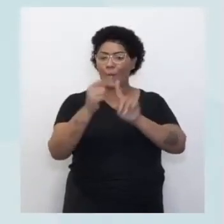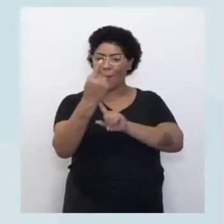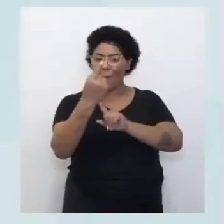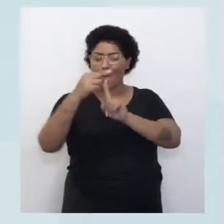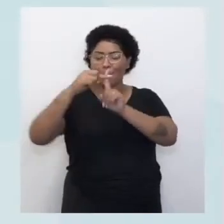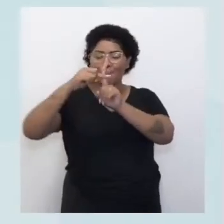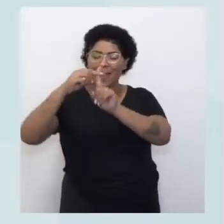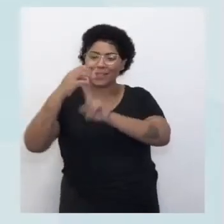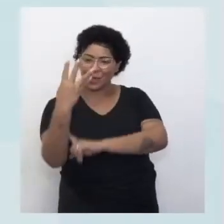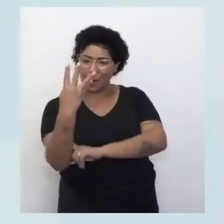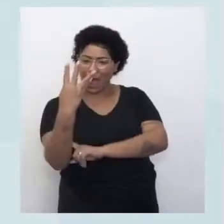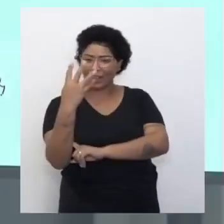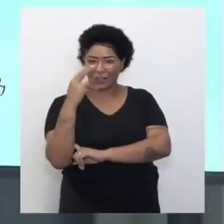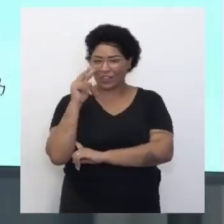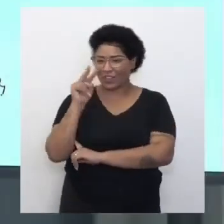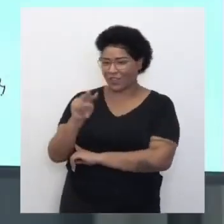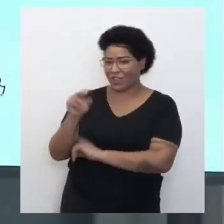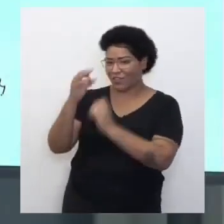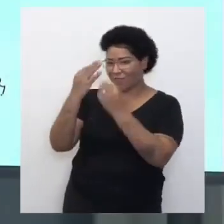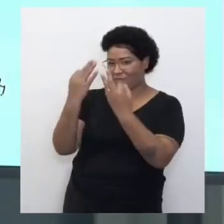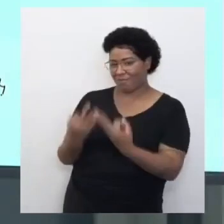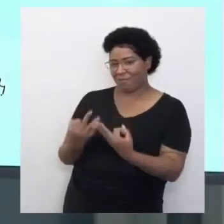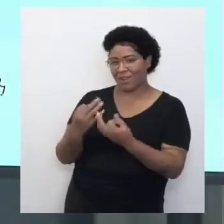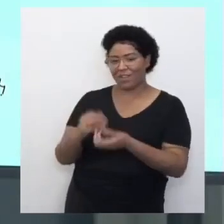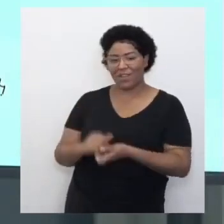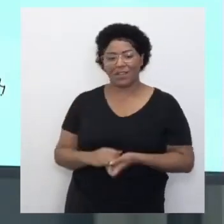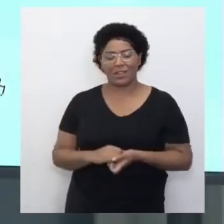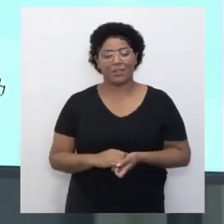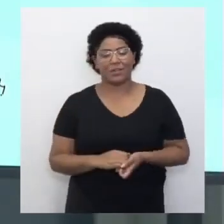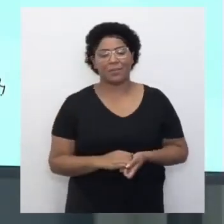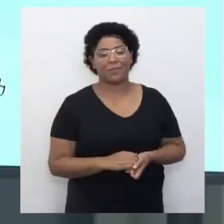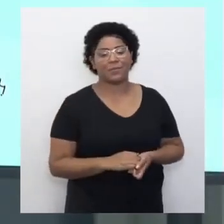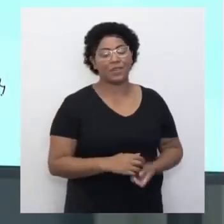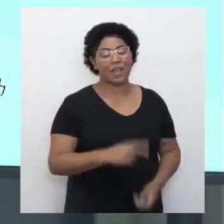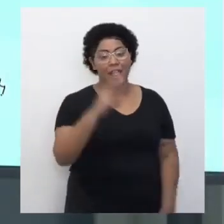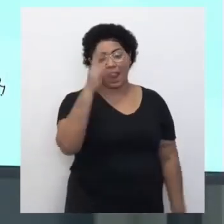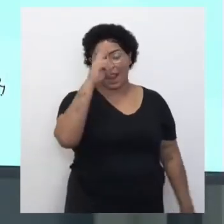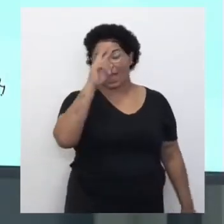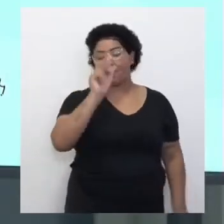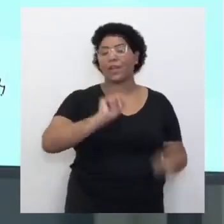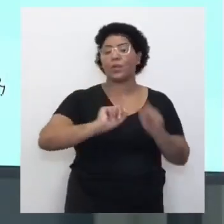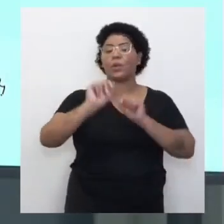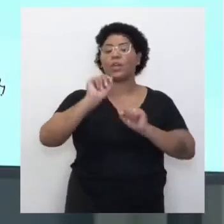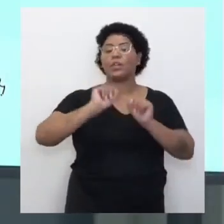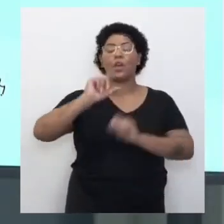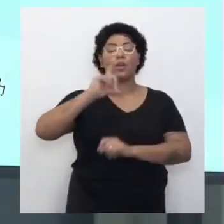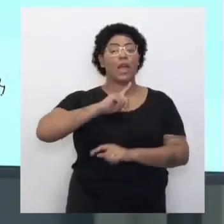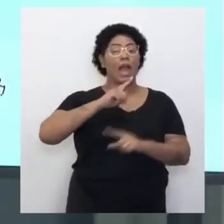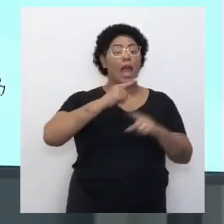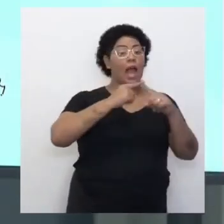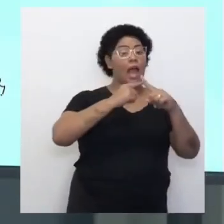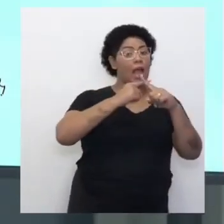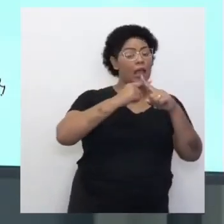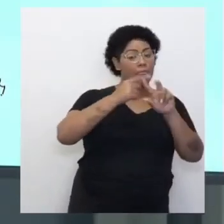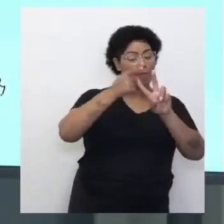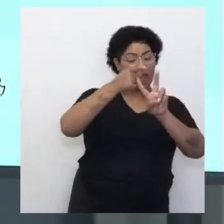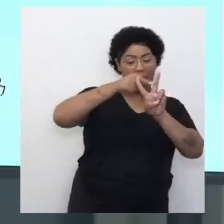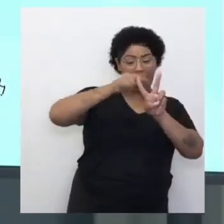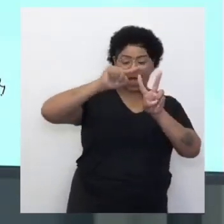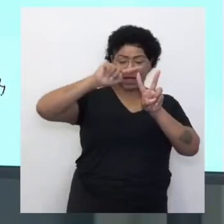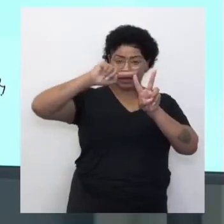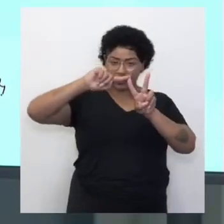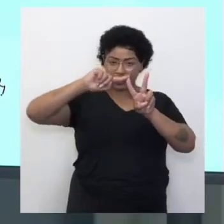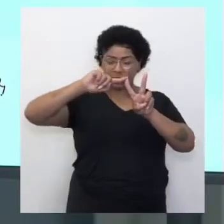Ah, perfeito! Então, não esquece. Se eu tenho um índice na raiz que não é apenas